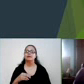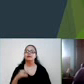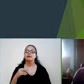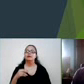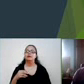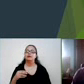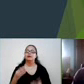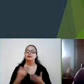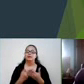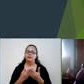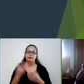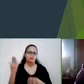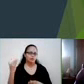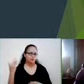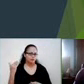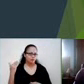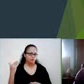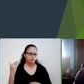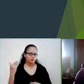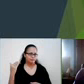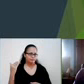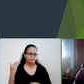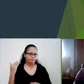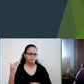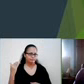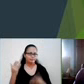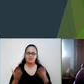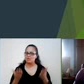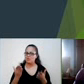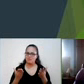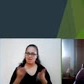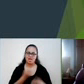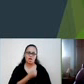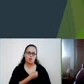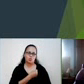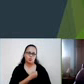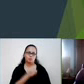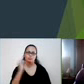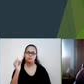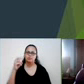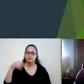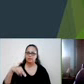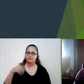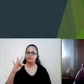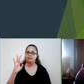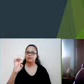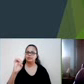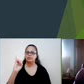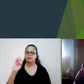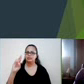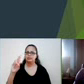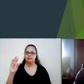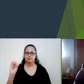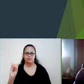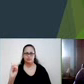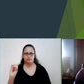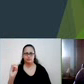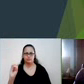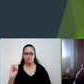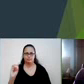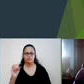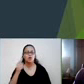Nós vimos também na última aula que qualquer número inteiro, deixa eu trocar de cor aqui, qualquer número